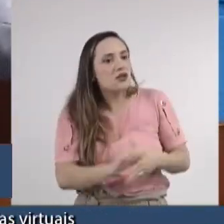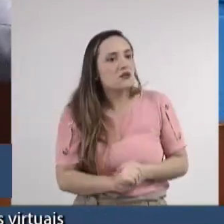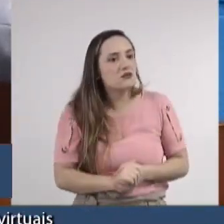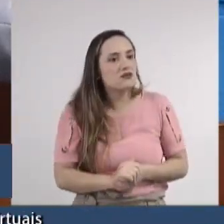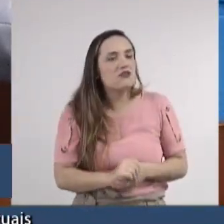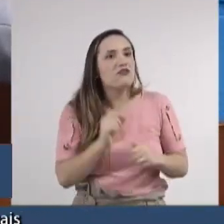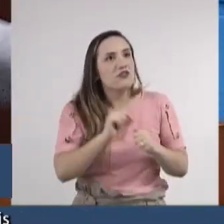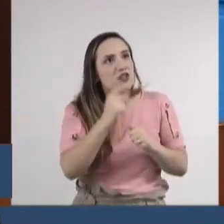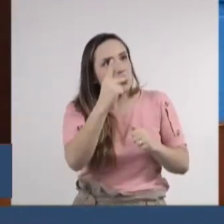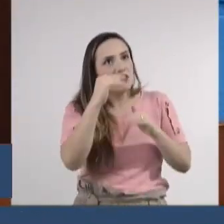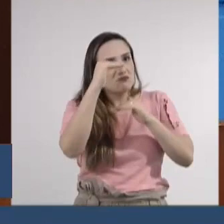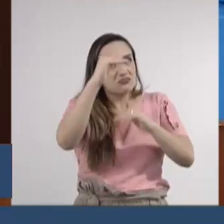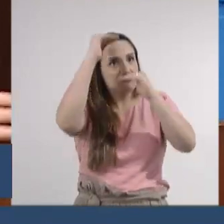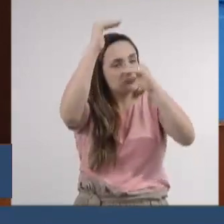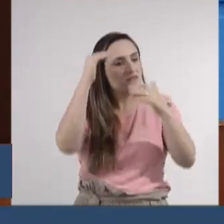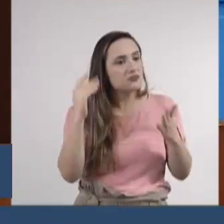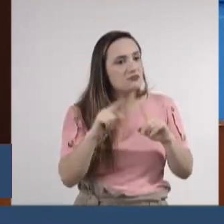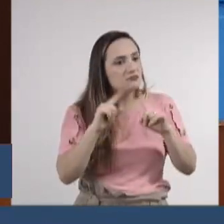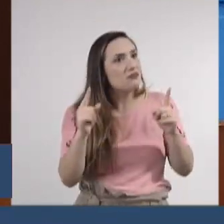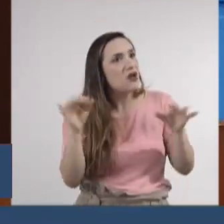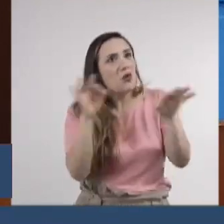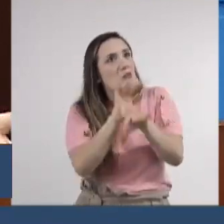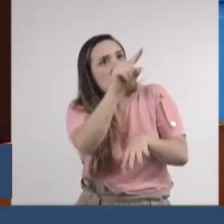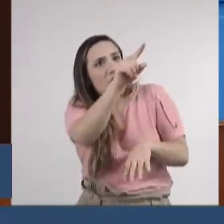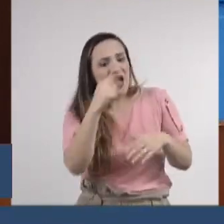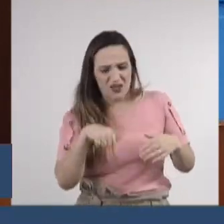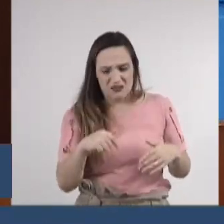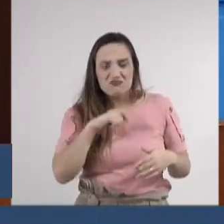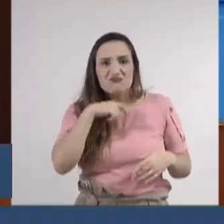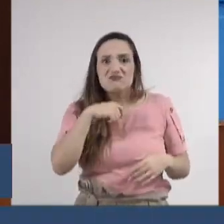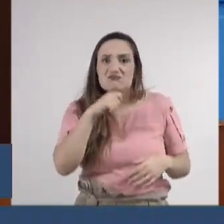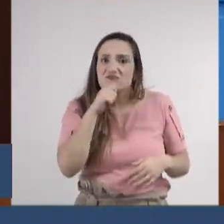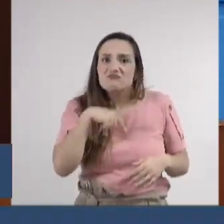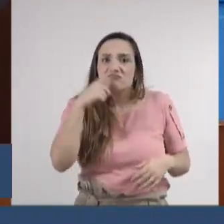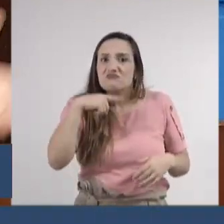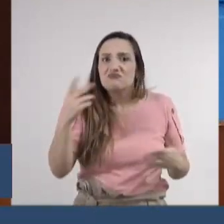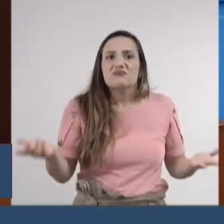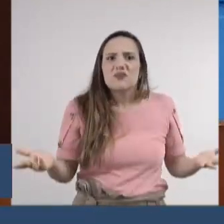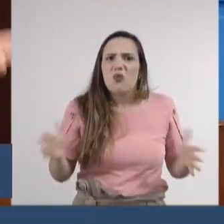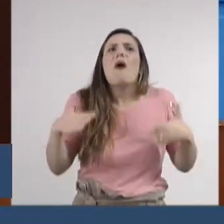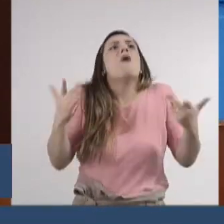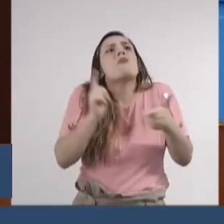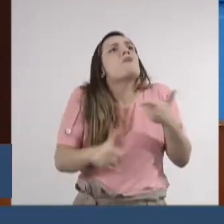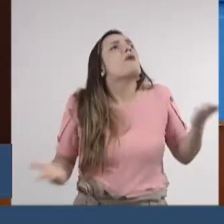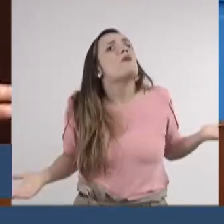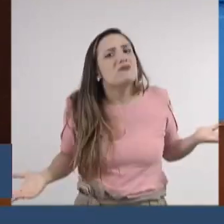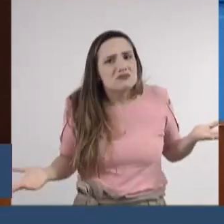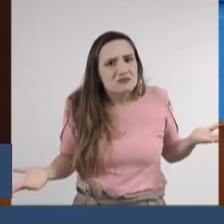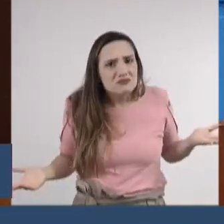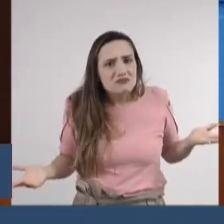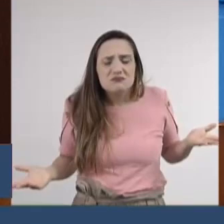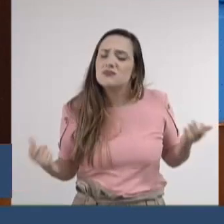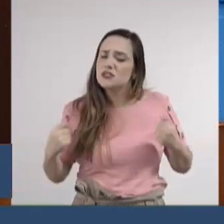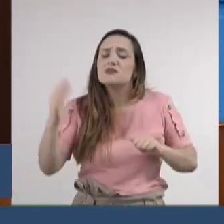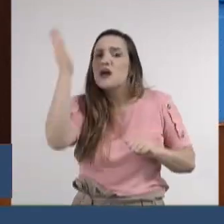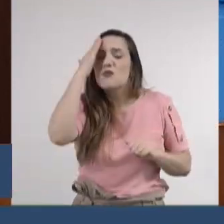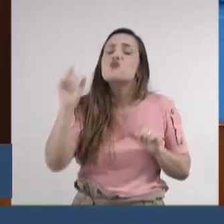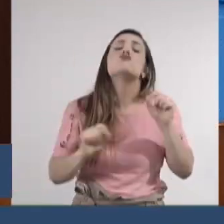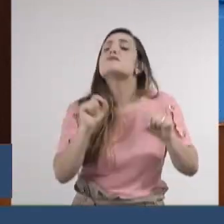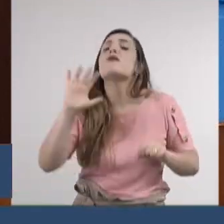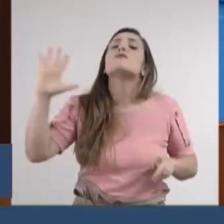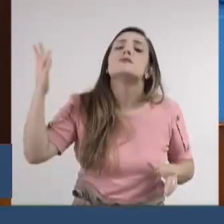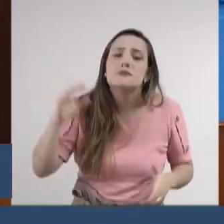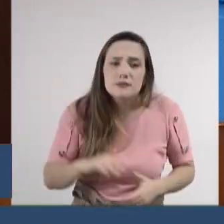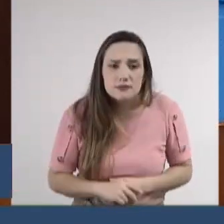licitação, dividido em dois lotes as estradas, está feito, e a nossa aqui nessa situação. Alguma coisa tem, nós precisamos saber